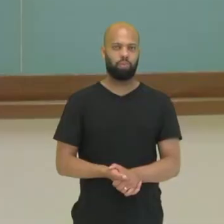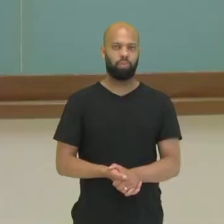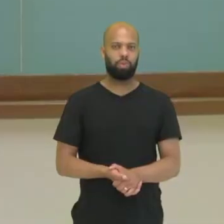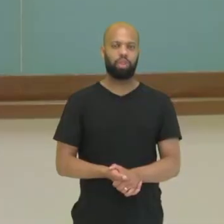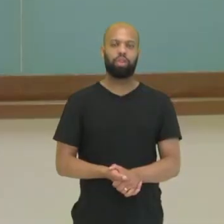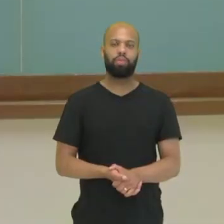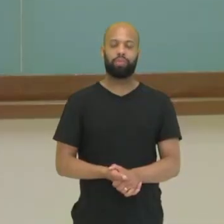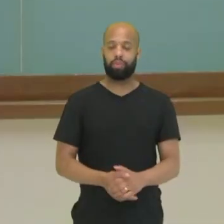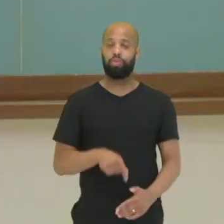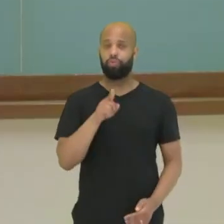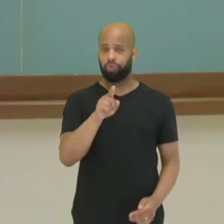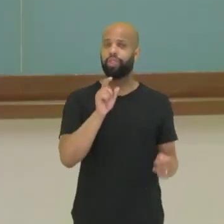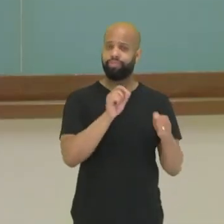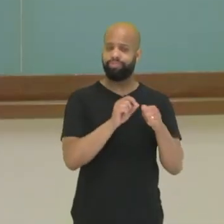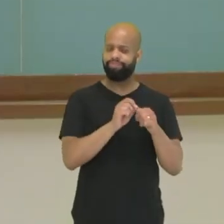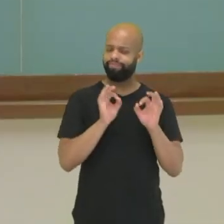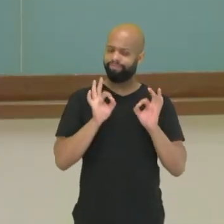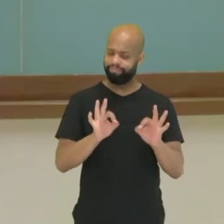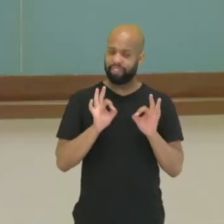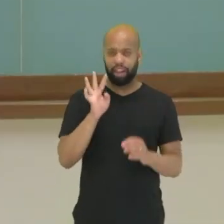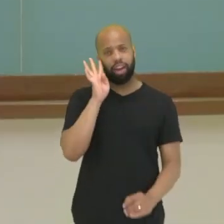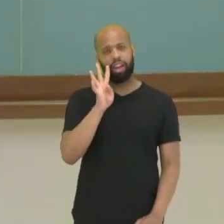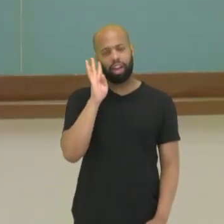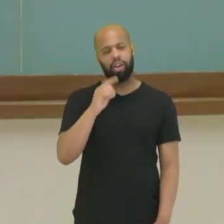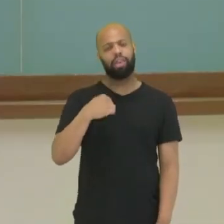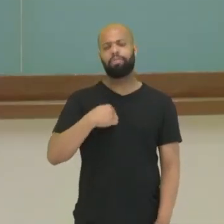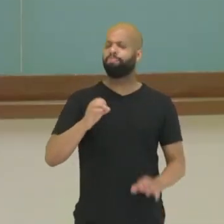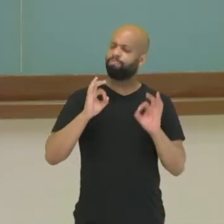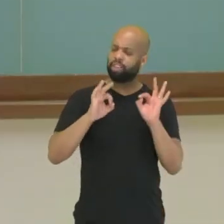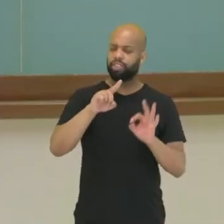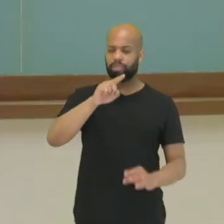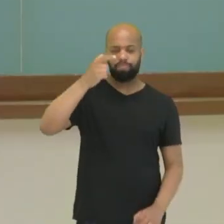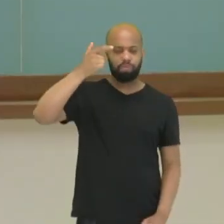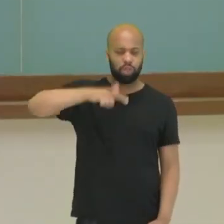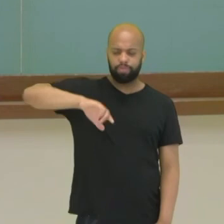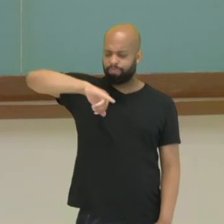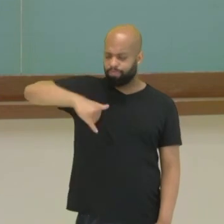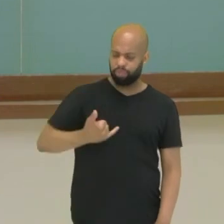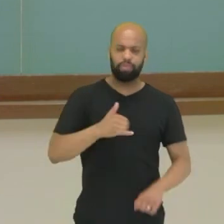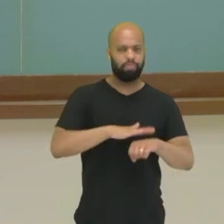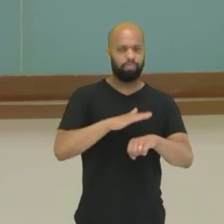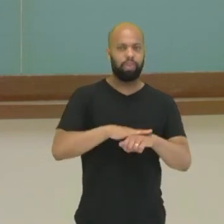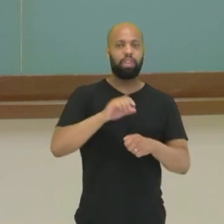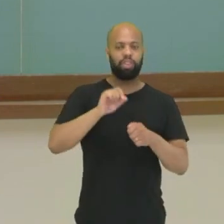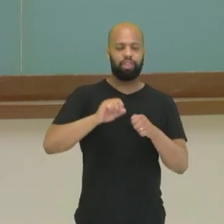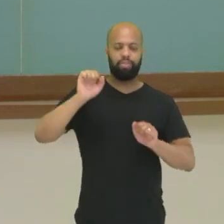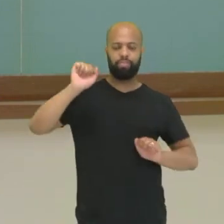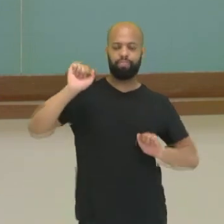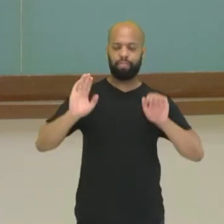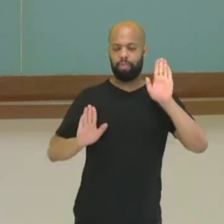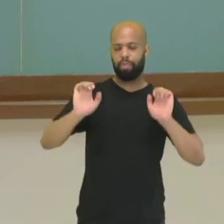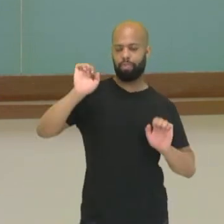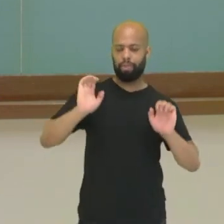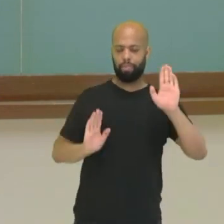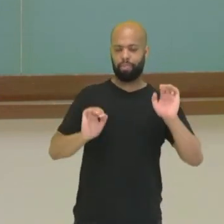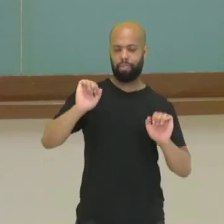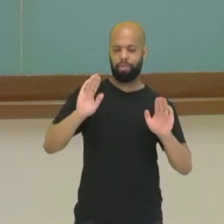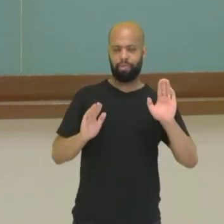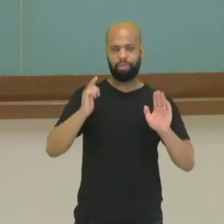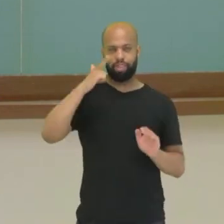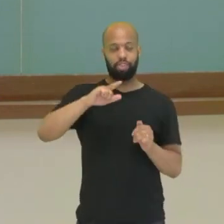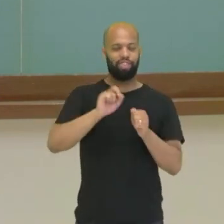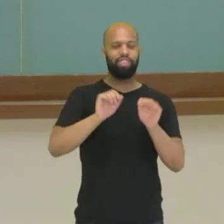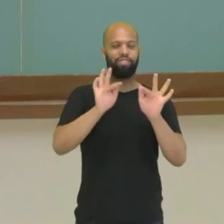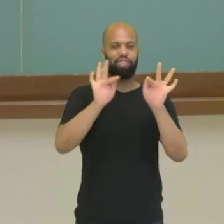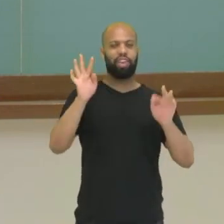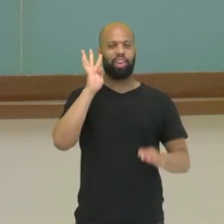E aí capricharam, tenho certeza que vocês aproveitaram esse momento aí e fizeram a mímica, né? Capricharam na frase também. Espero que